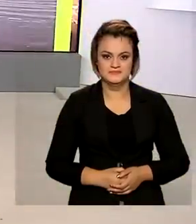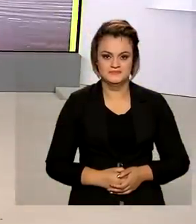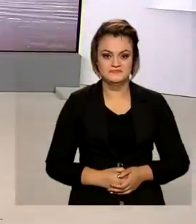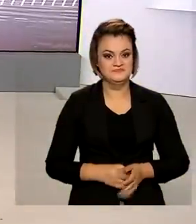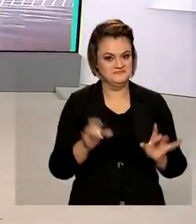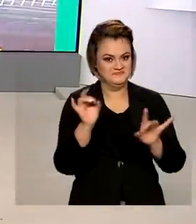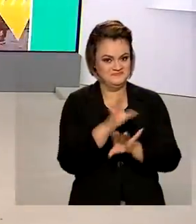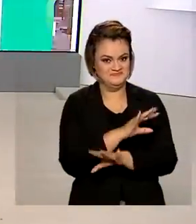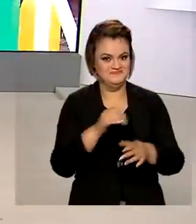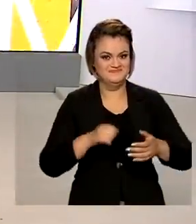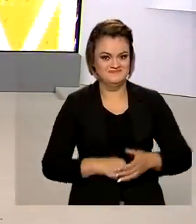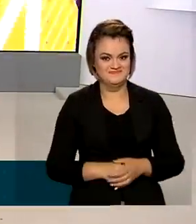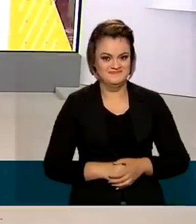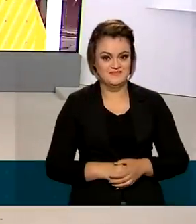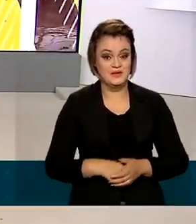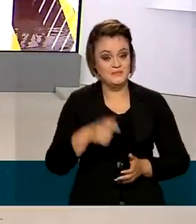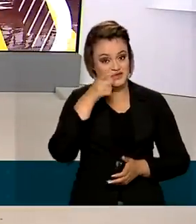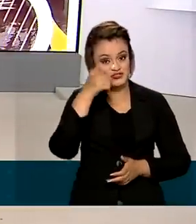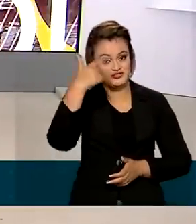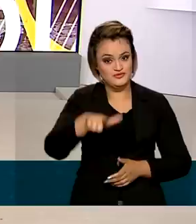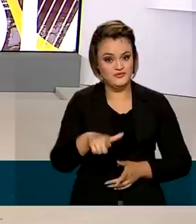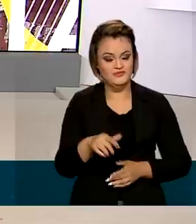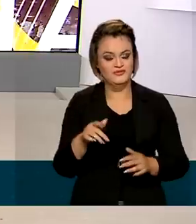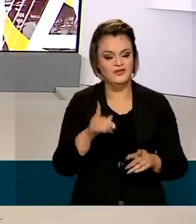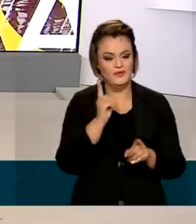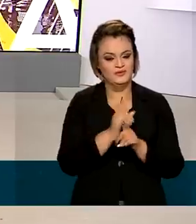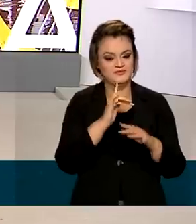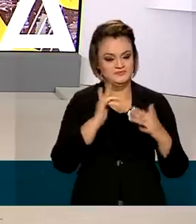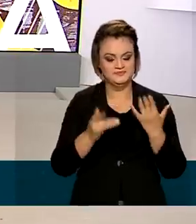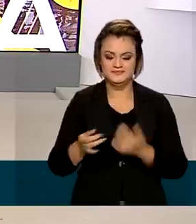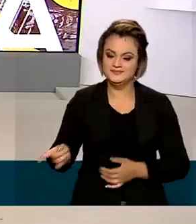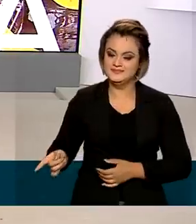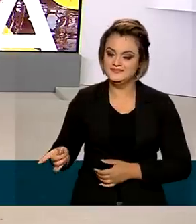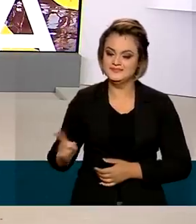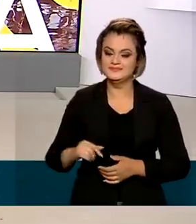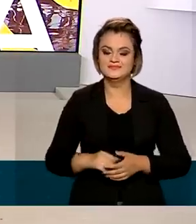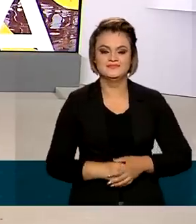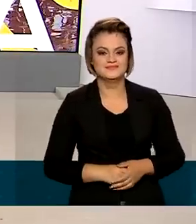E a gente fica por aqui. Para rever as reportagens,